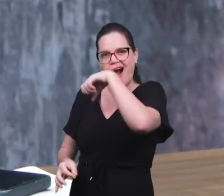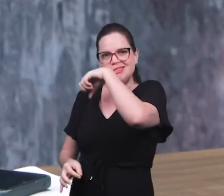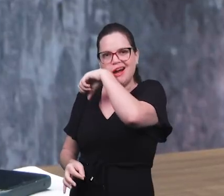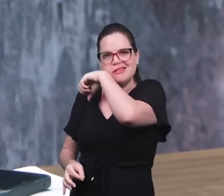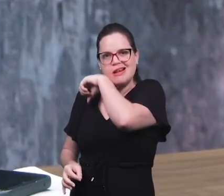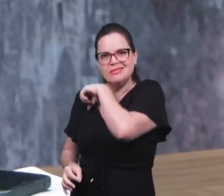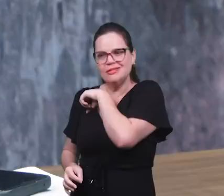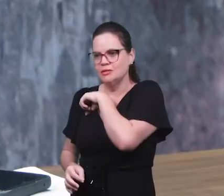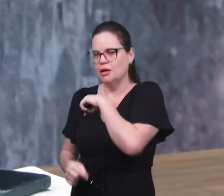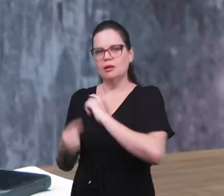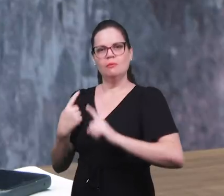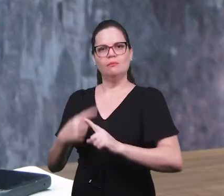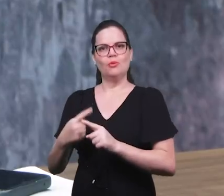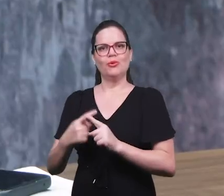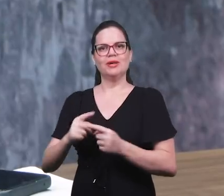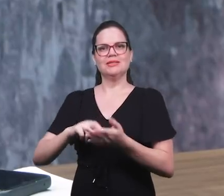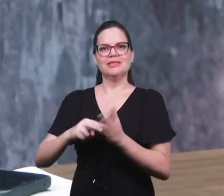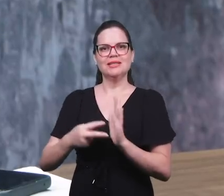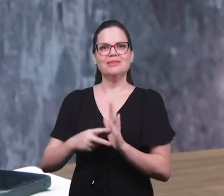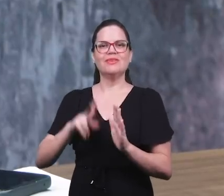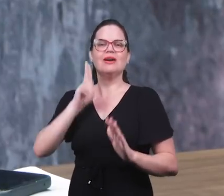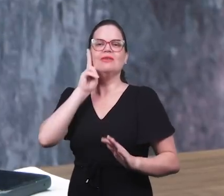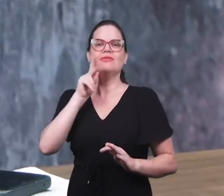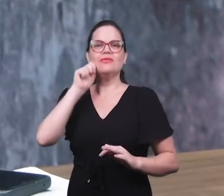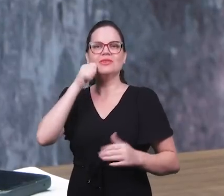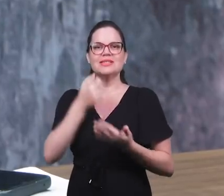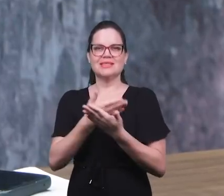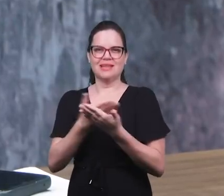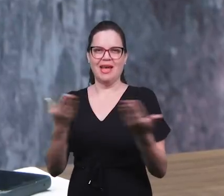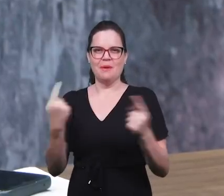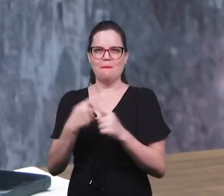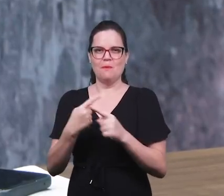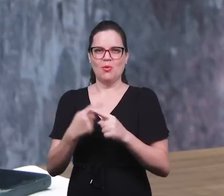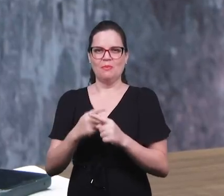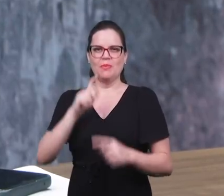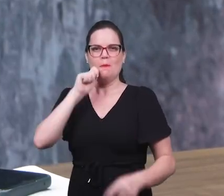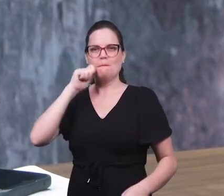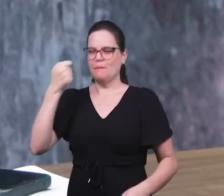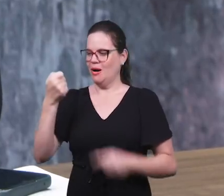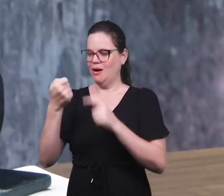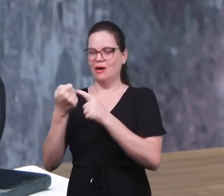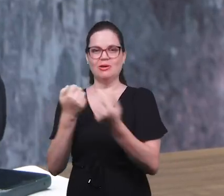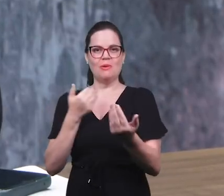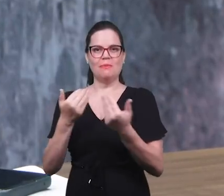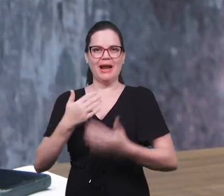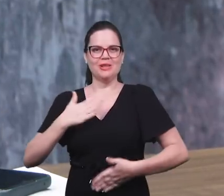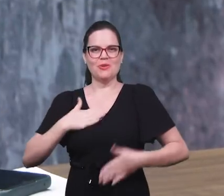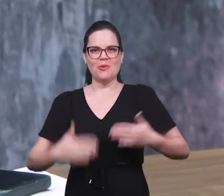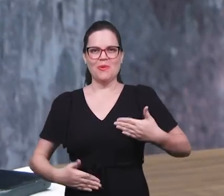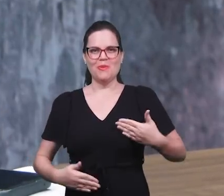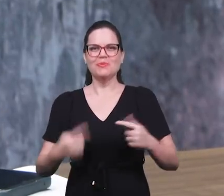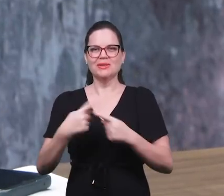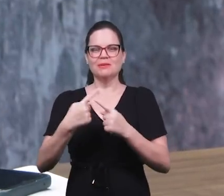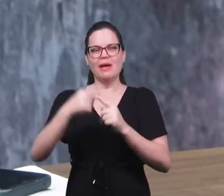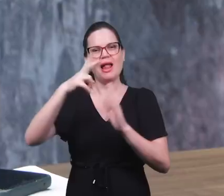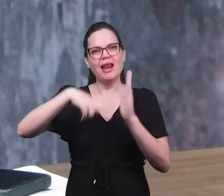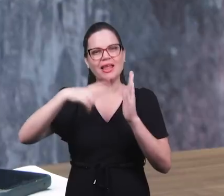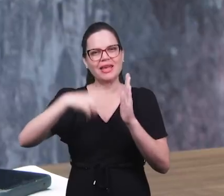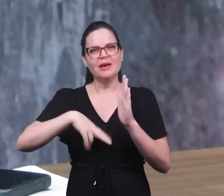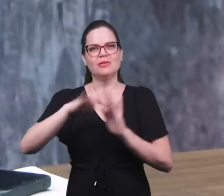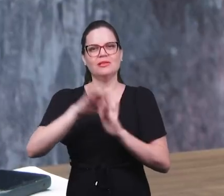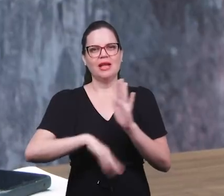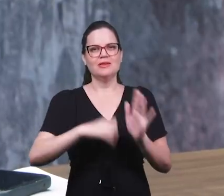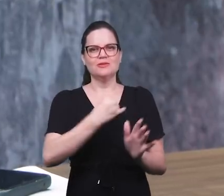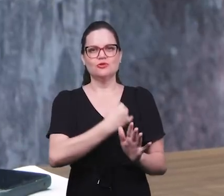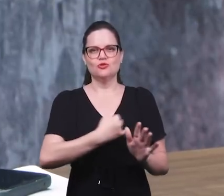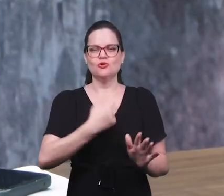de Cristo, né? O próprio Senhor Jesus Cristo, no Evangelho de João, falou que quem não comesse do seu corpo, não bebesse do seu sangue,